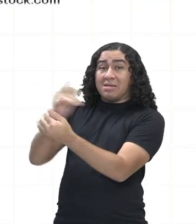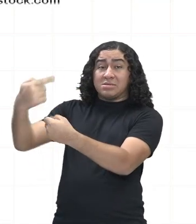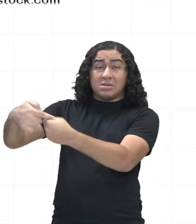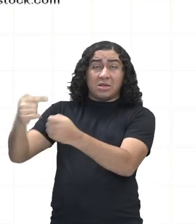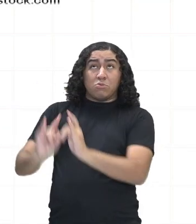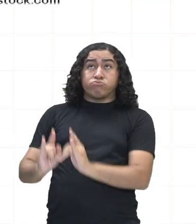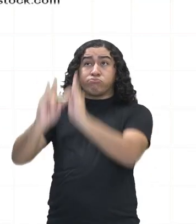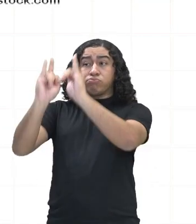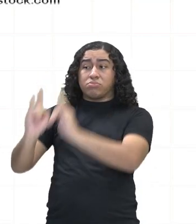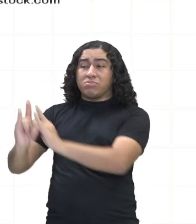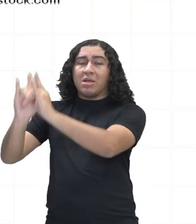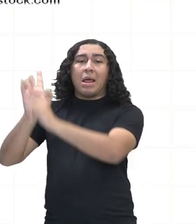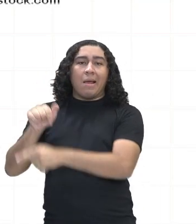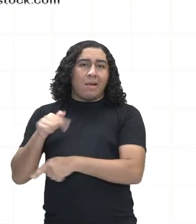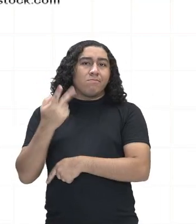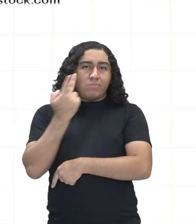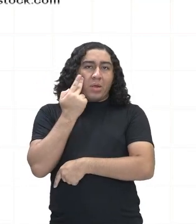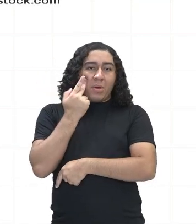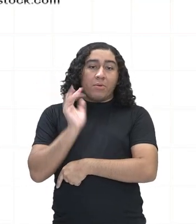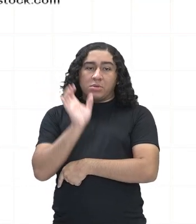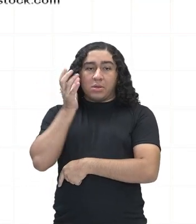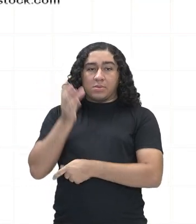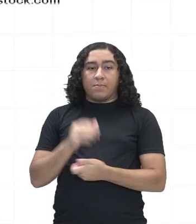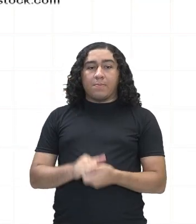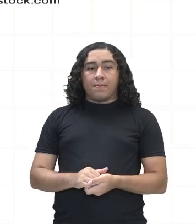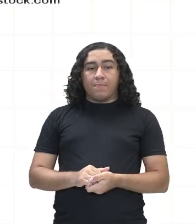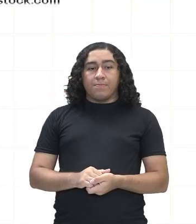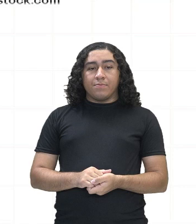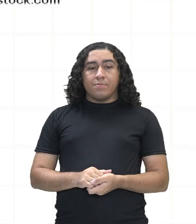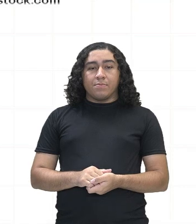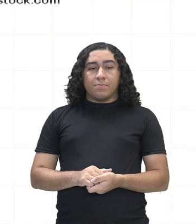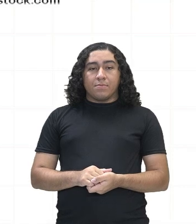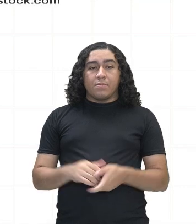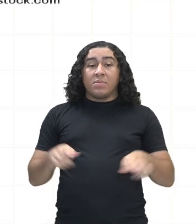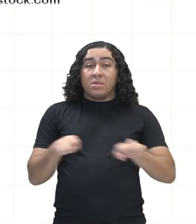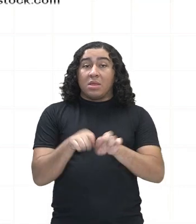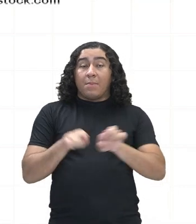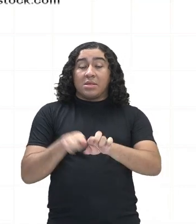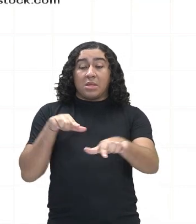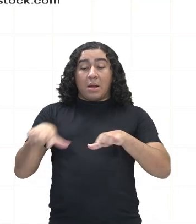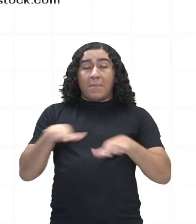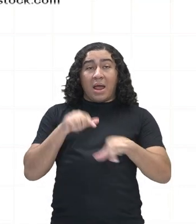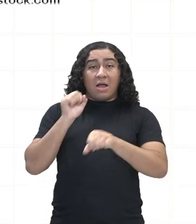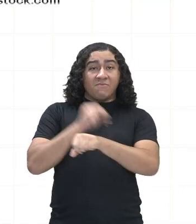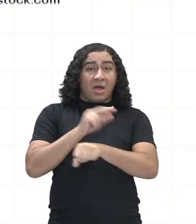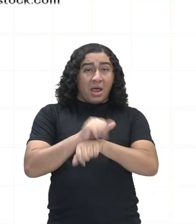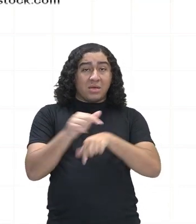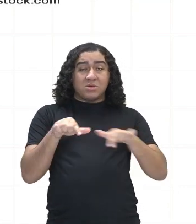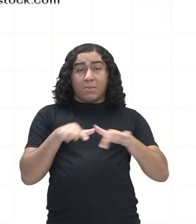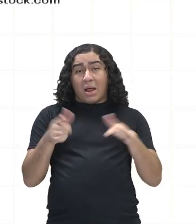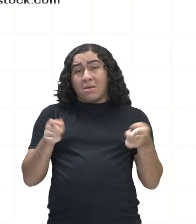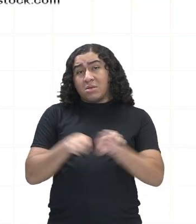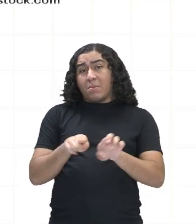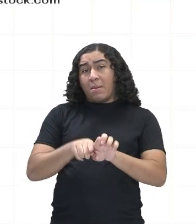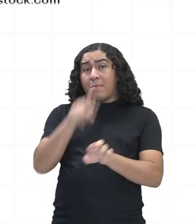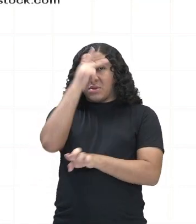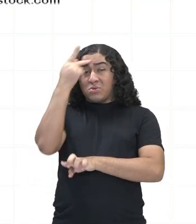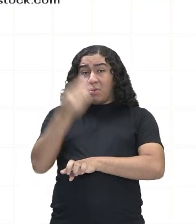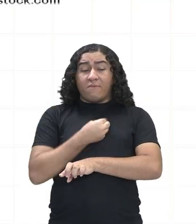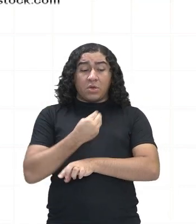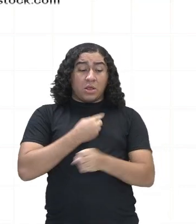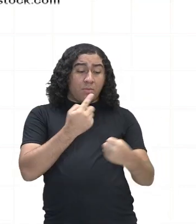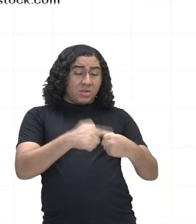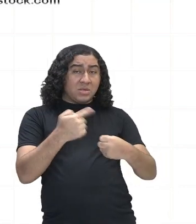aí é uma coisa bem comum, né? Questões de emprego, de educação, de qualidade de vida. Às vezes a pessoa até mora numa cidade